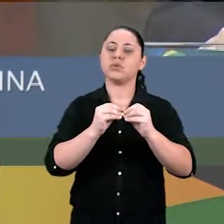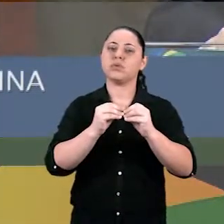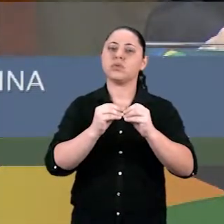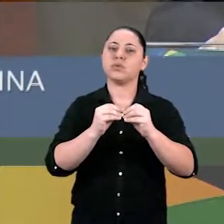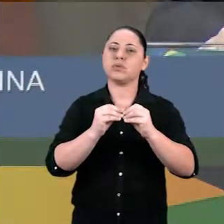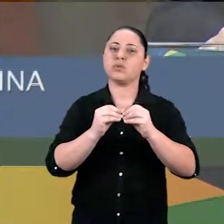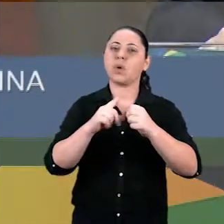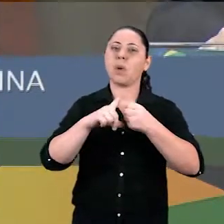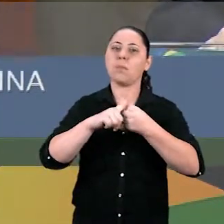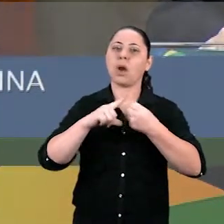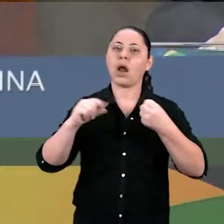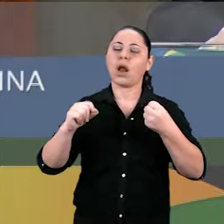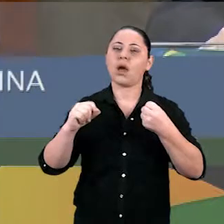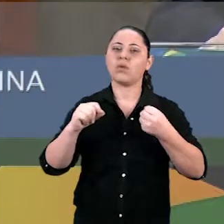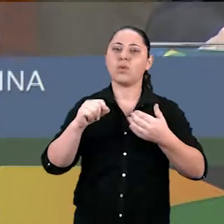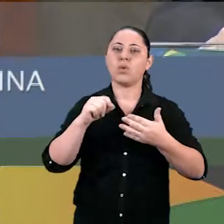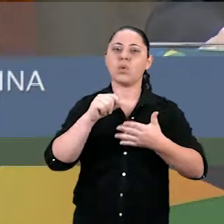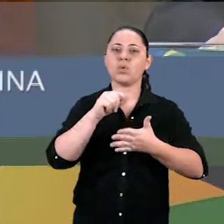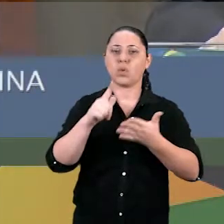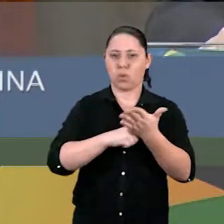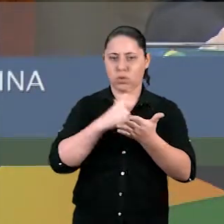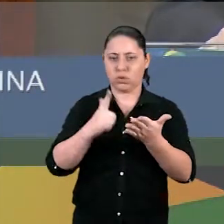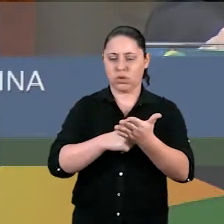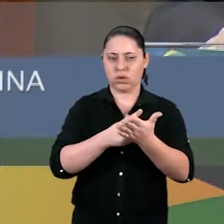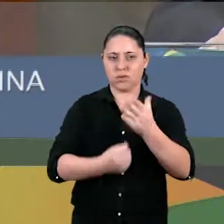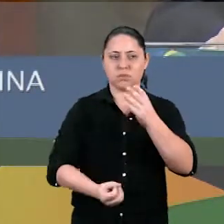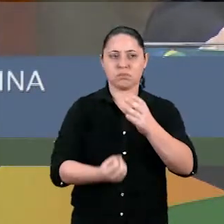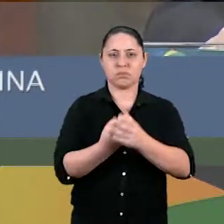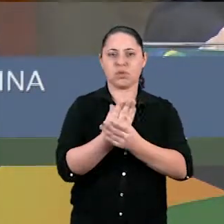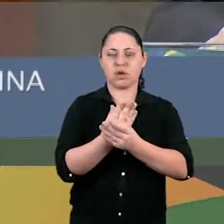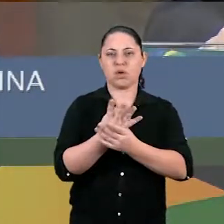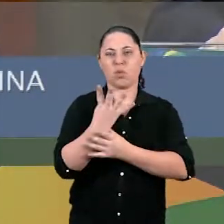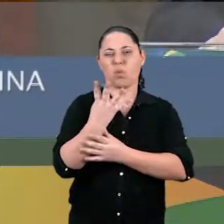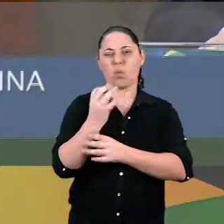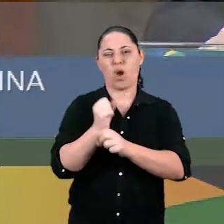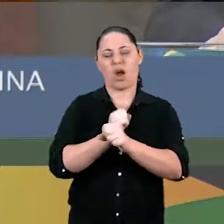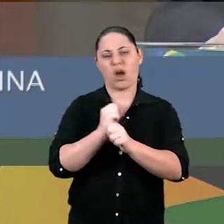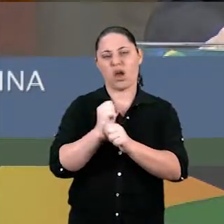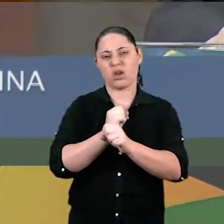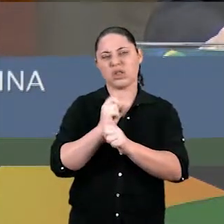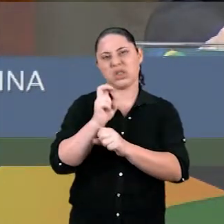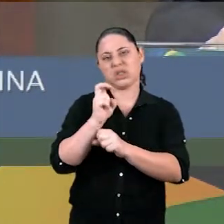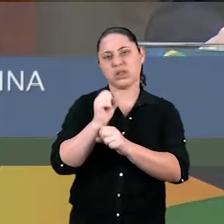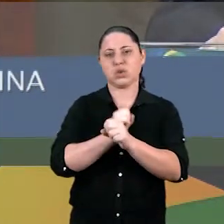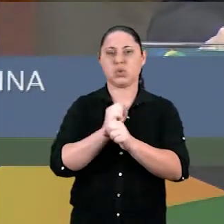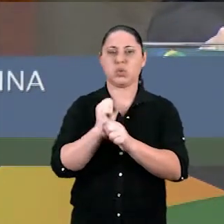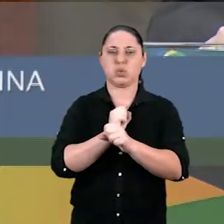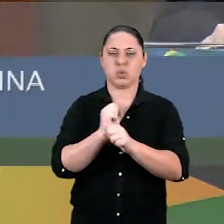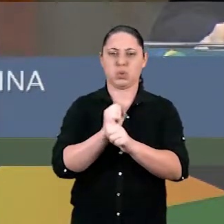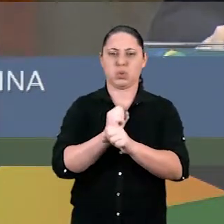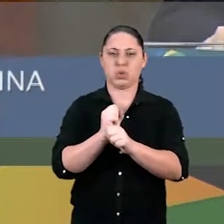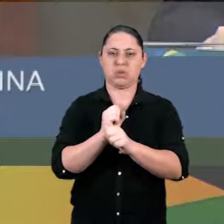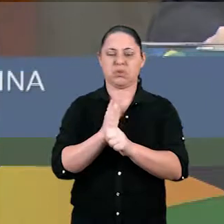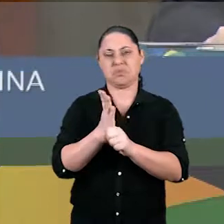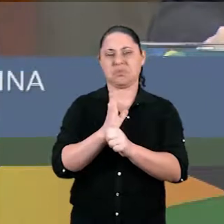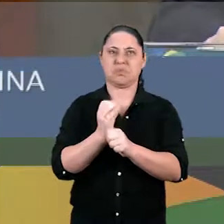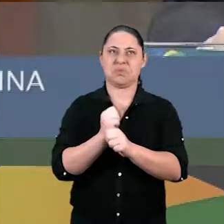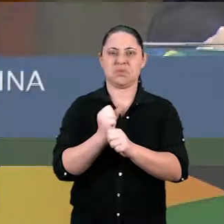pelo parágrafo inicial de um livro publicado há pouco mais de 4 anos, há pouco mais de 5